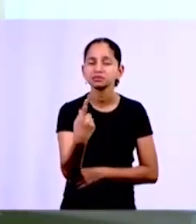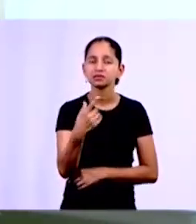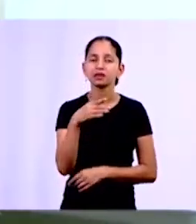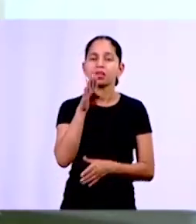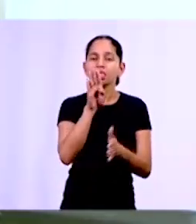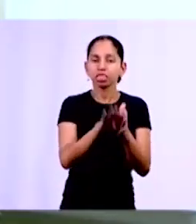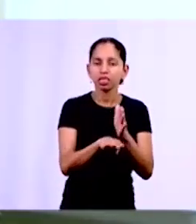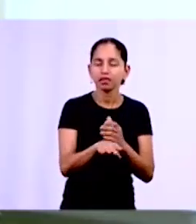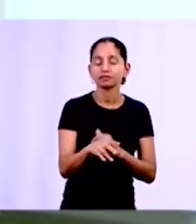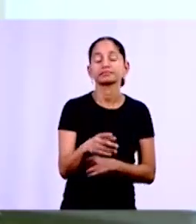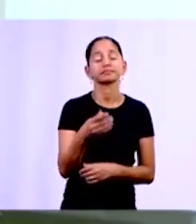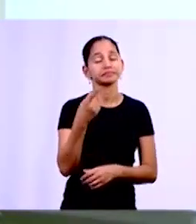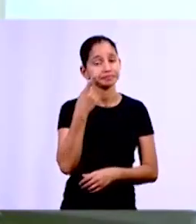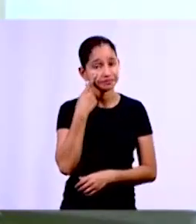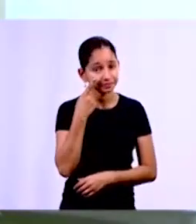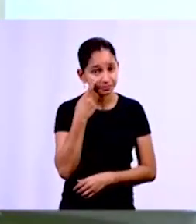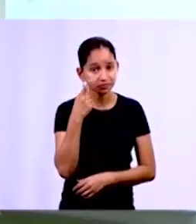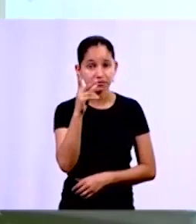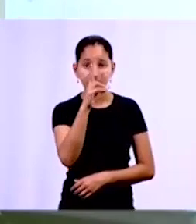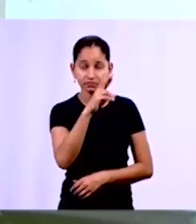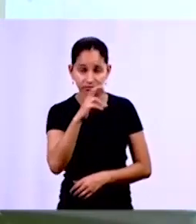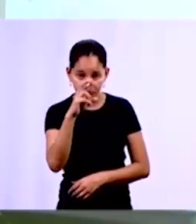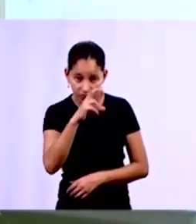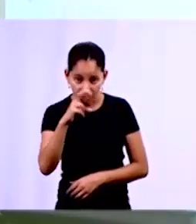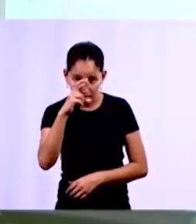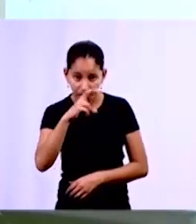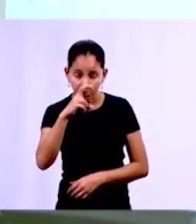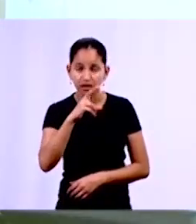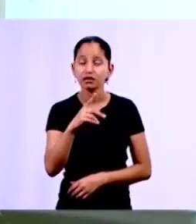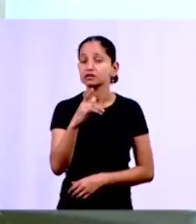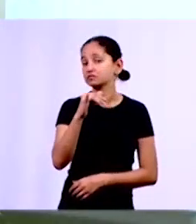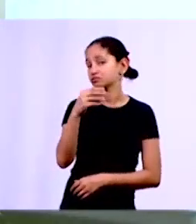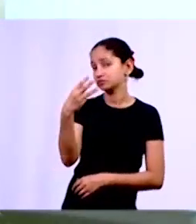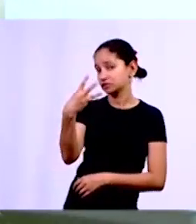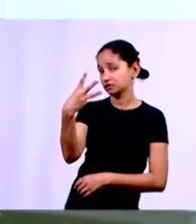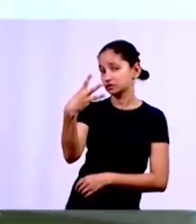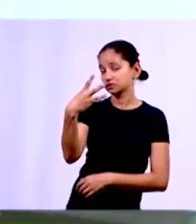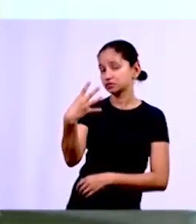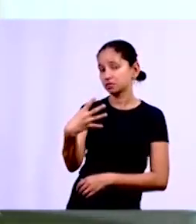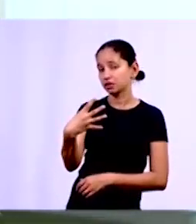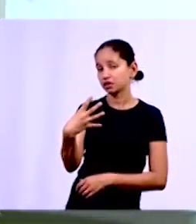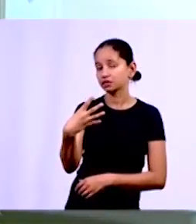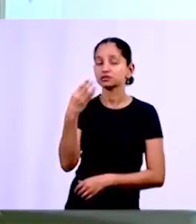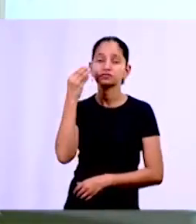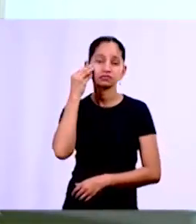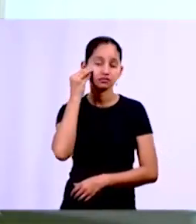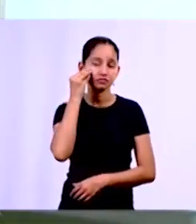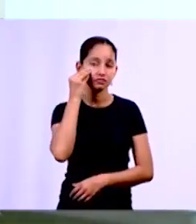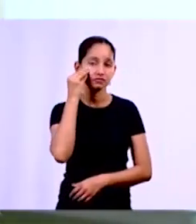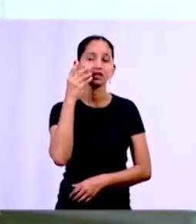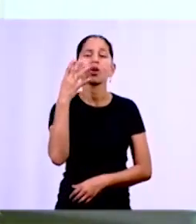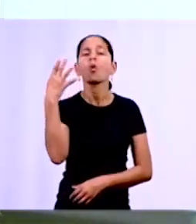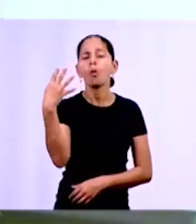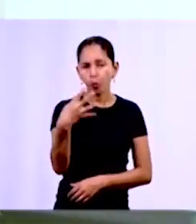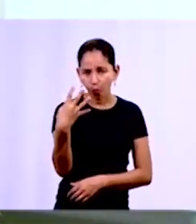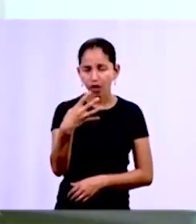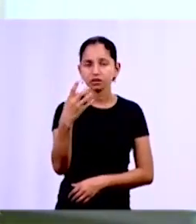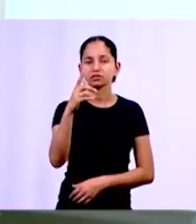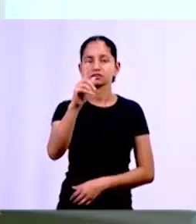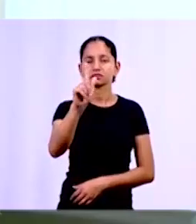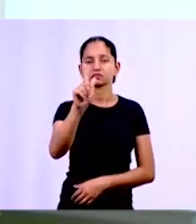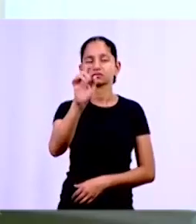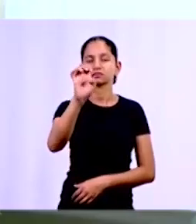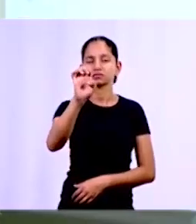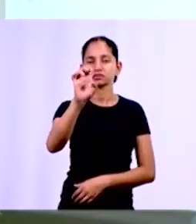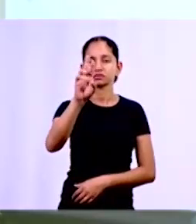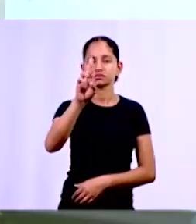barato. Tem que verificar. É terceira ou quarta? Tudo bem. Recomendo que você já compre o de quarta geração. Porque